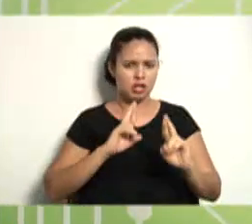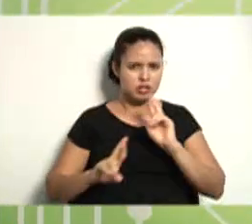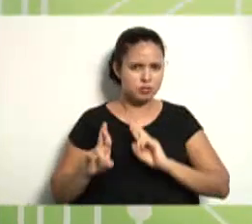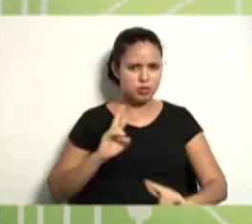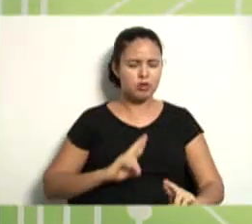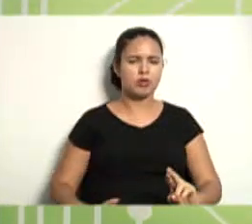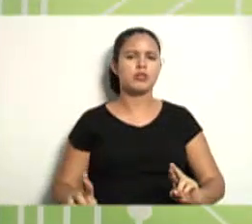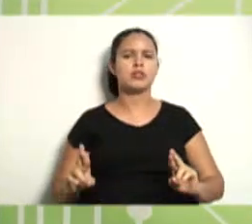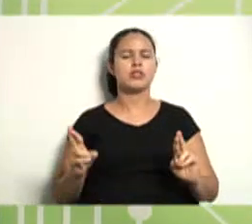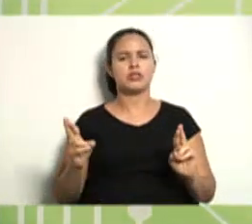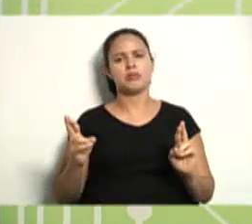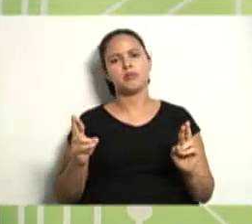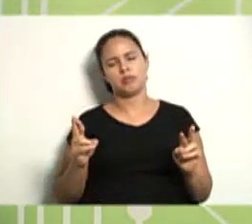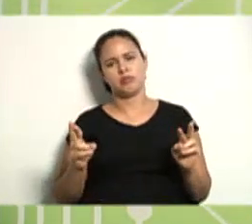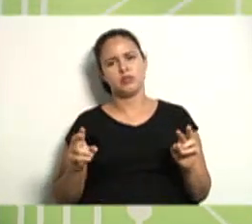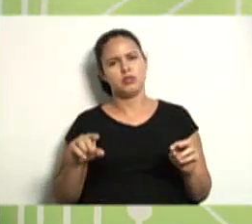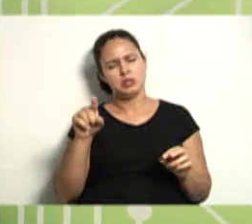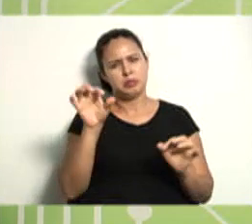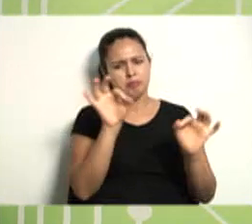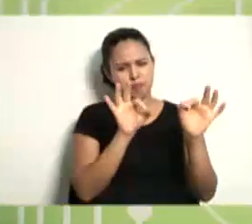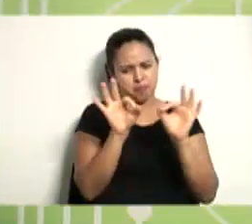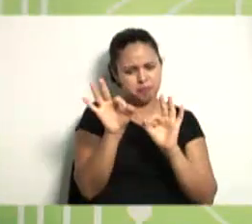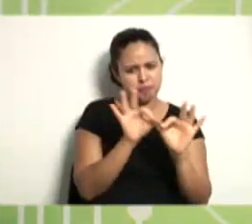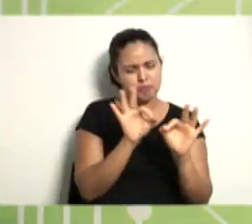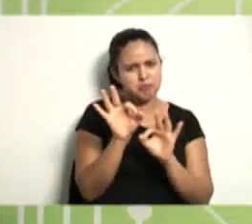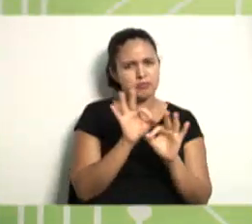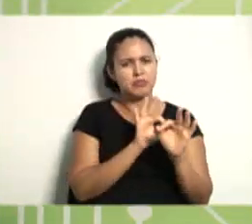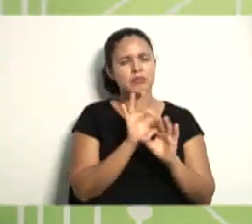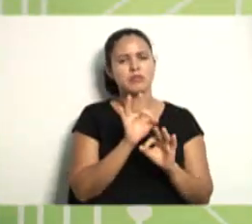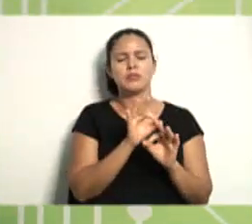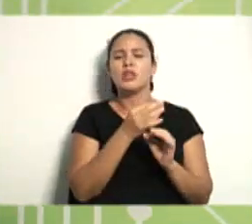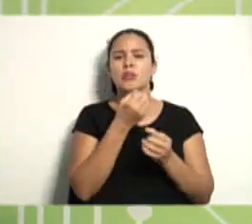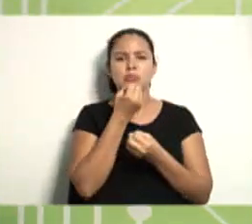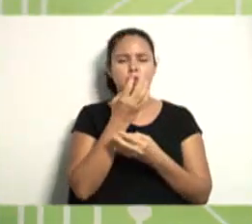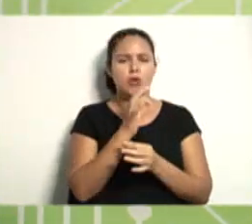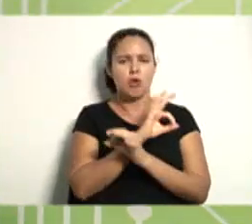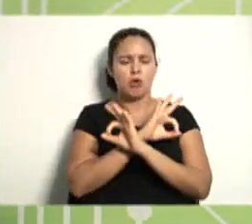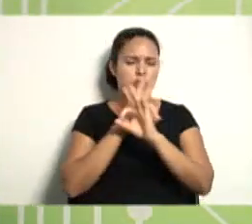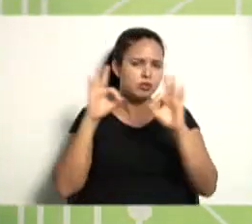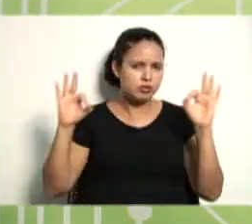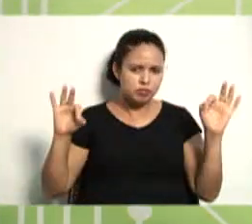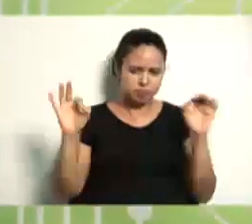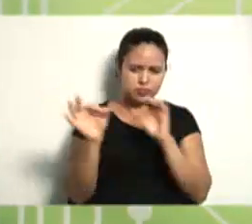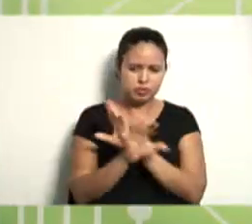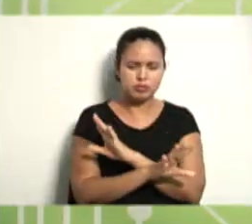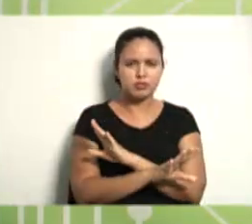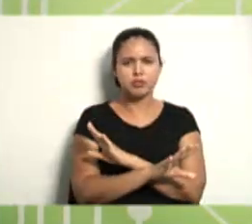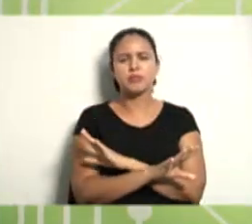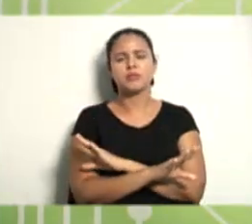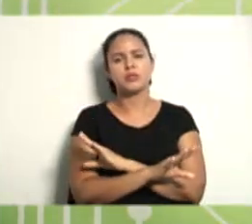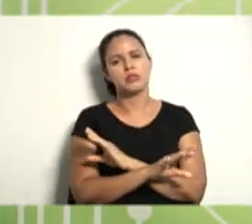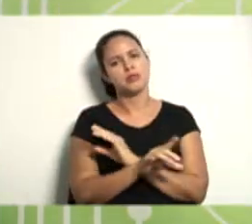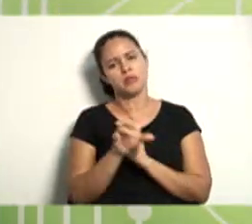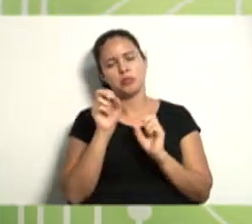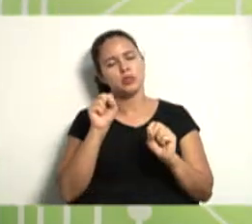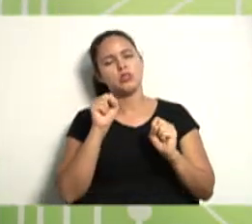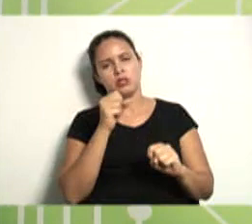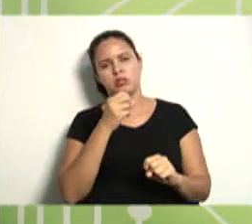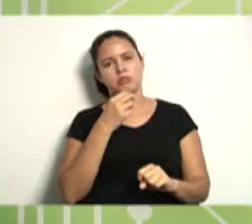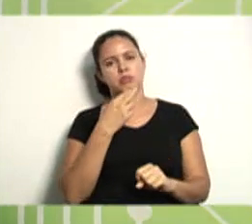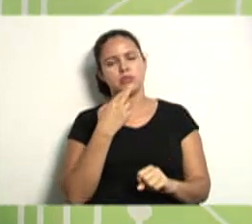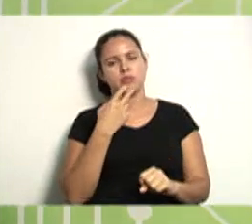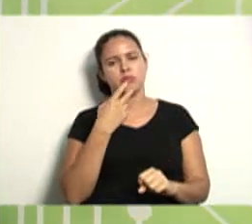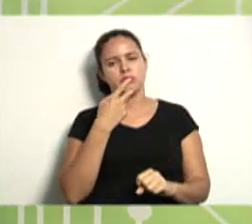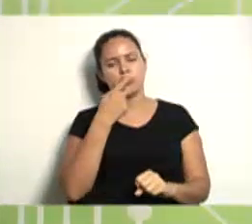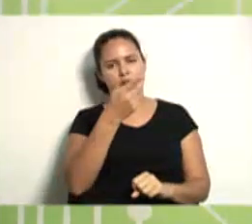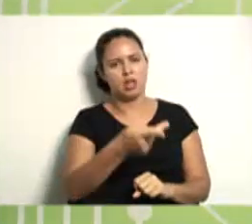possíveis que vocês podiam dar, mas vocês deram respostas realmente completas, porque vocês podiam dizer, o